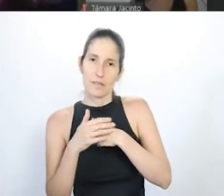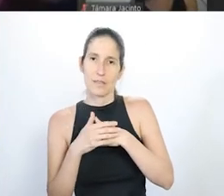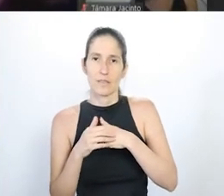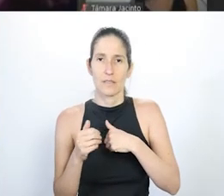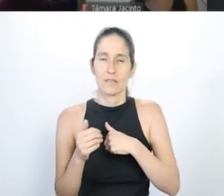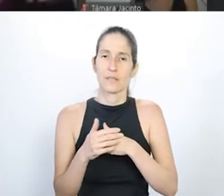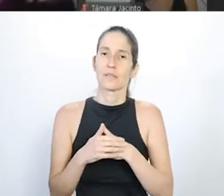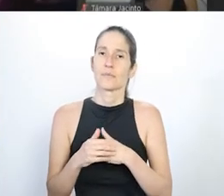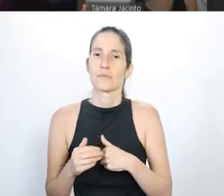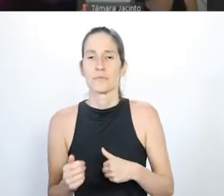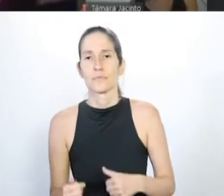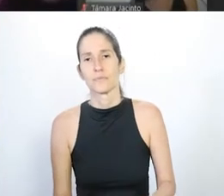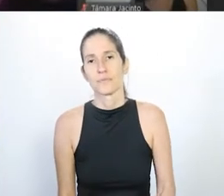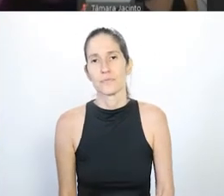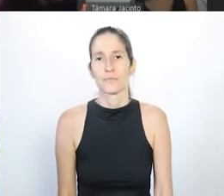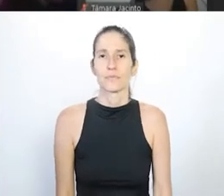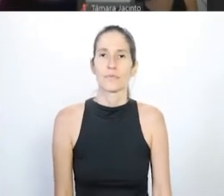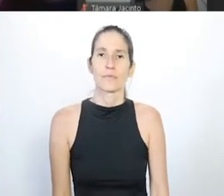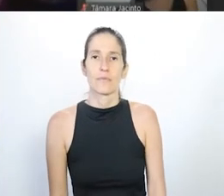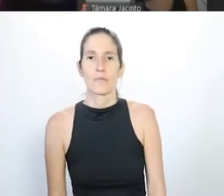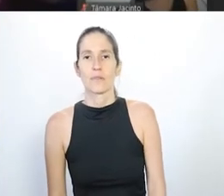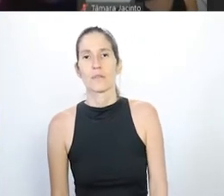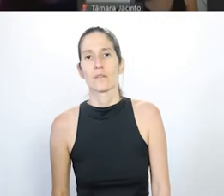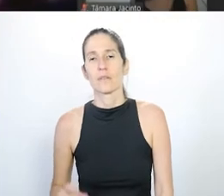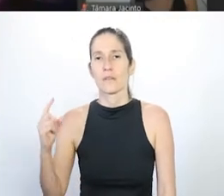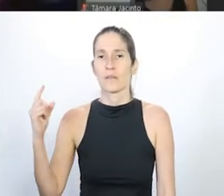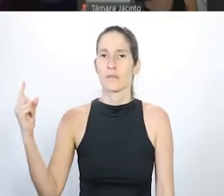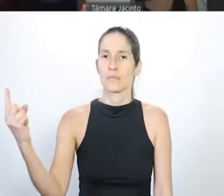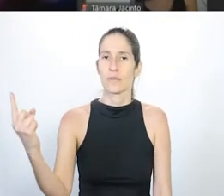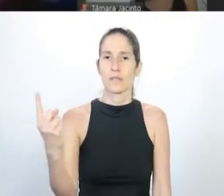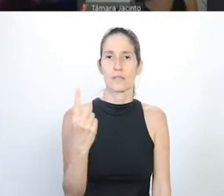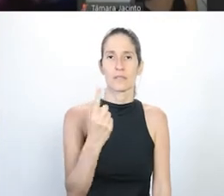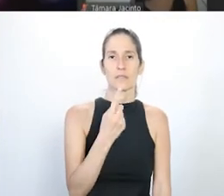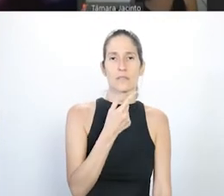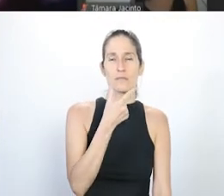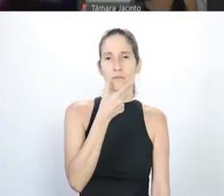adorar, apareça, apareça,